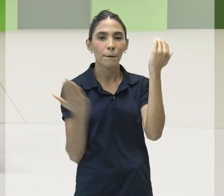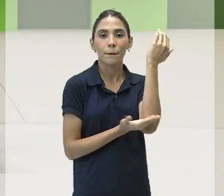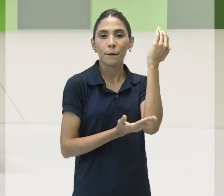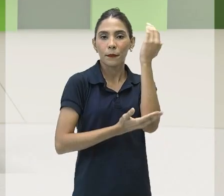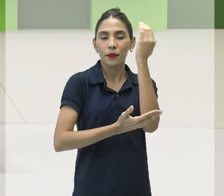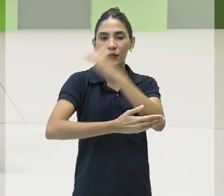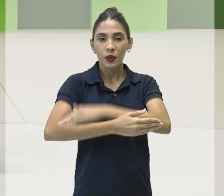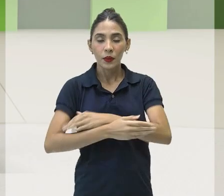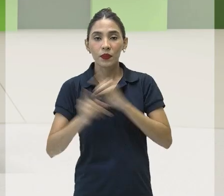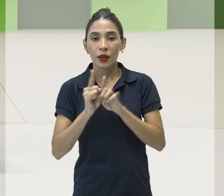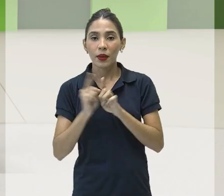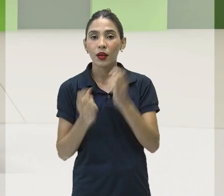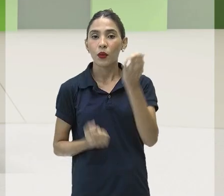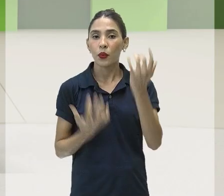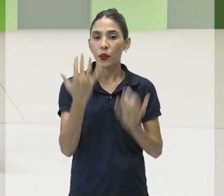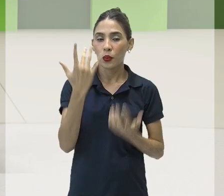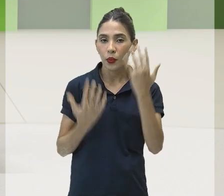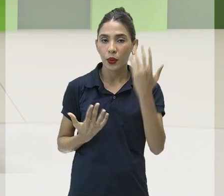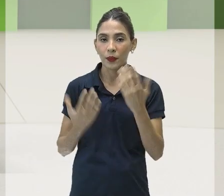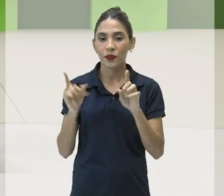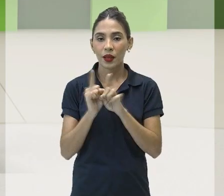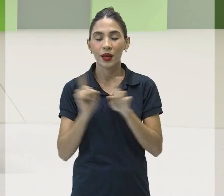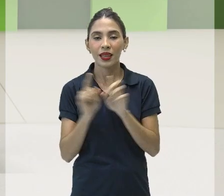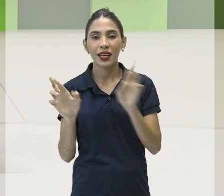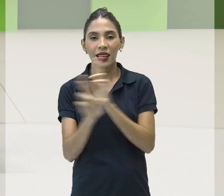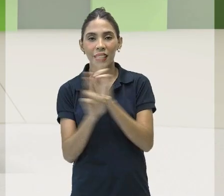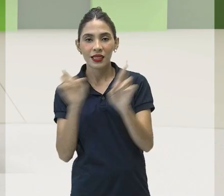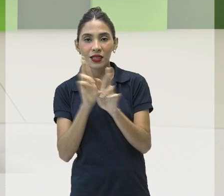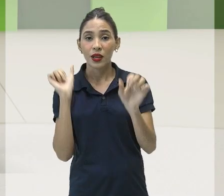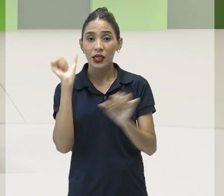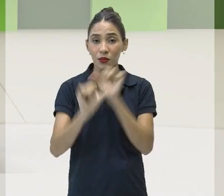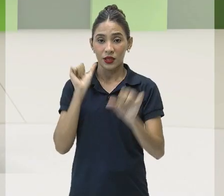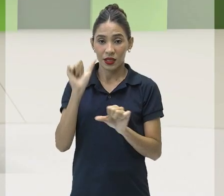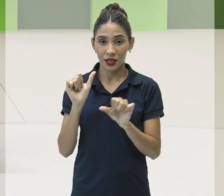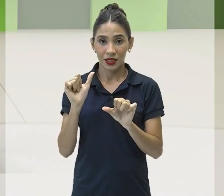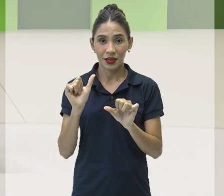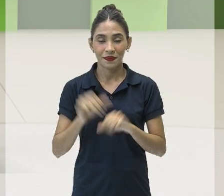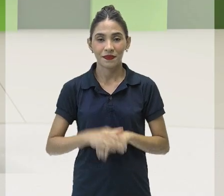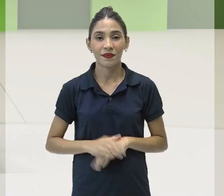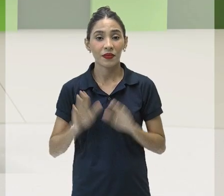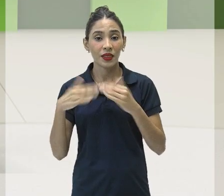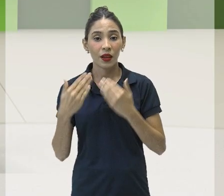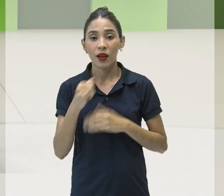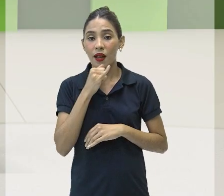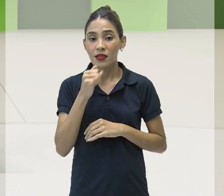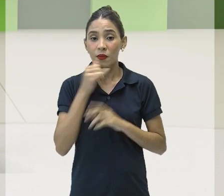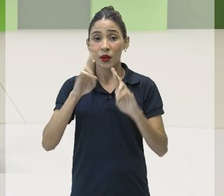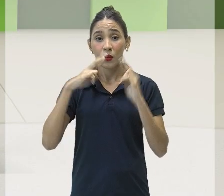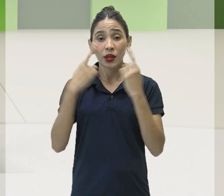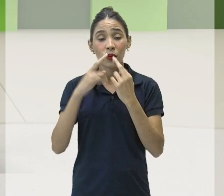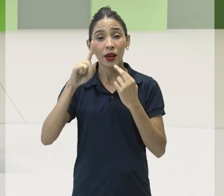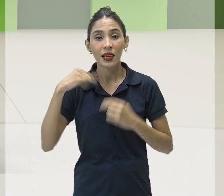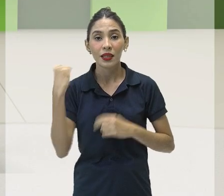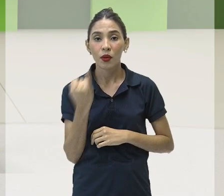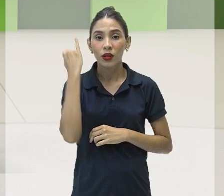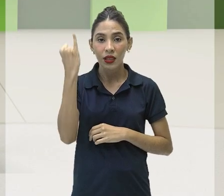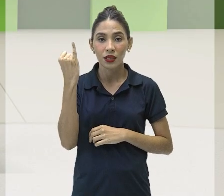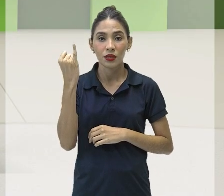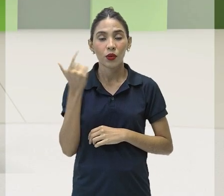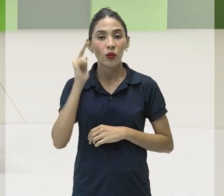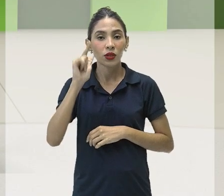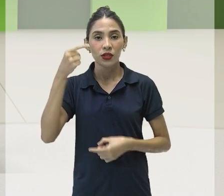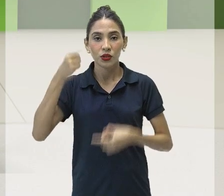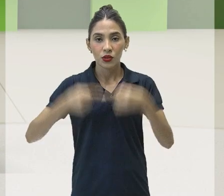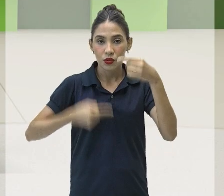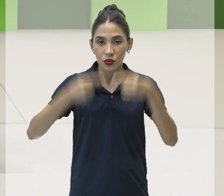as queimadas, entre outros fatores ali relacionados às mudanças climáticas, né? Então, essas reuniões são importantíssimas para